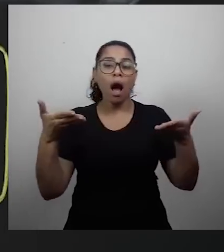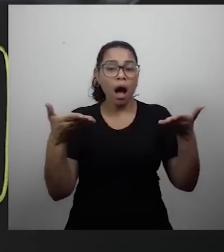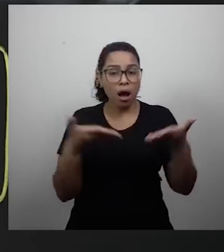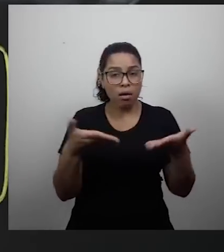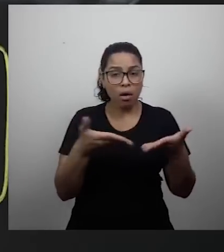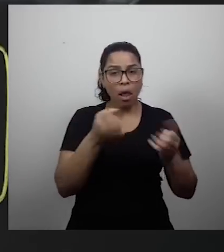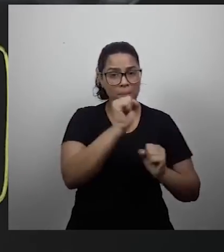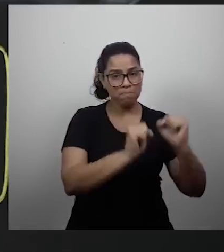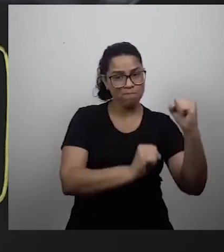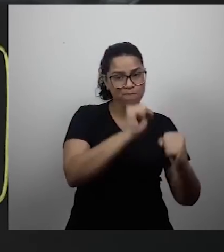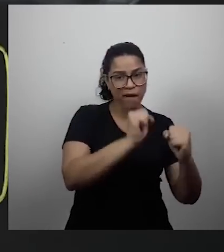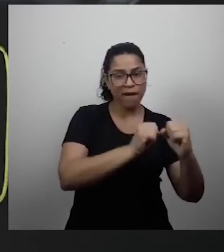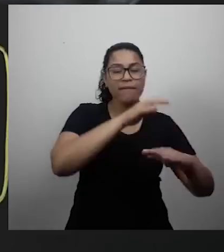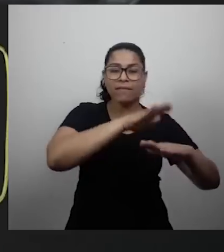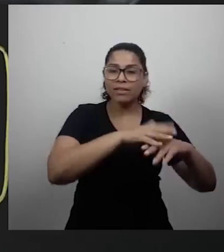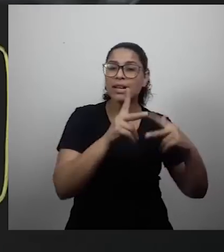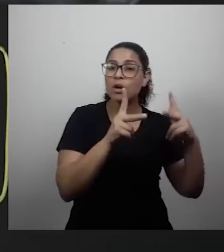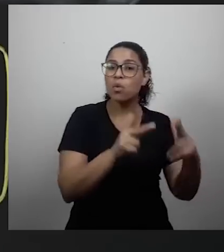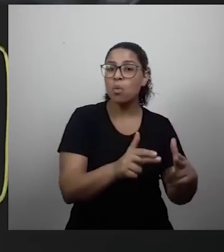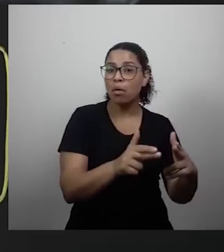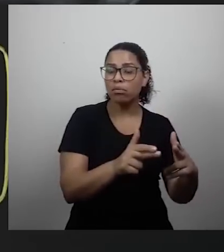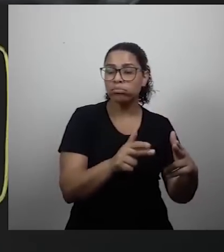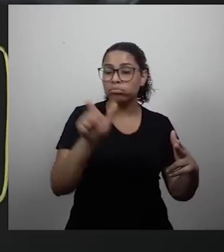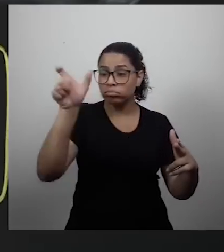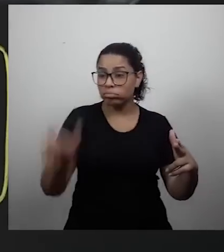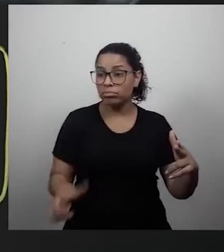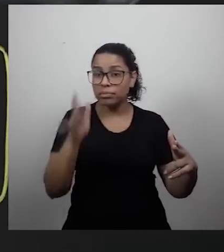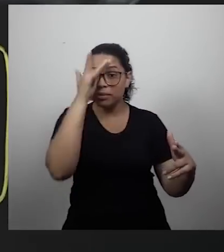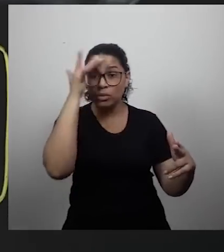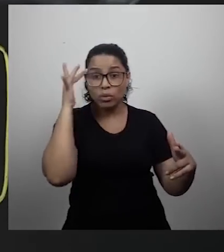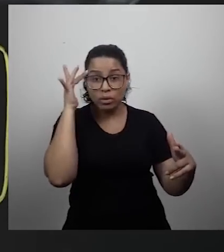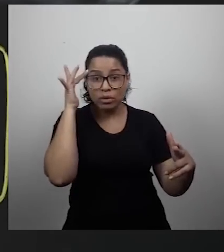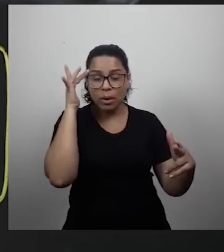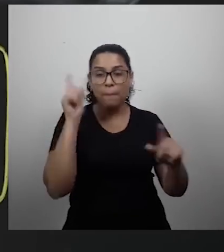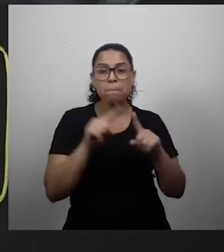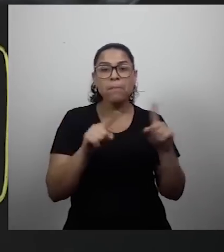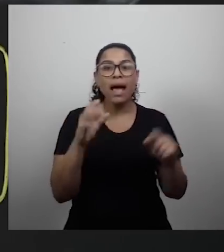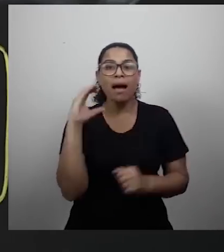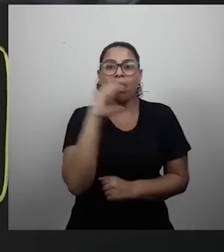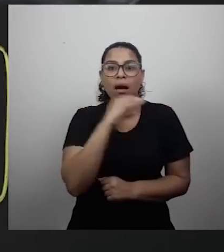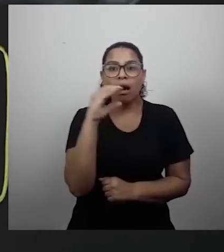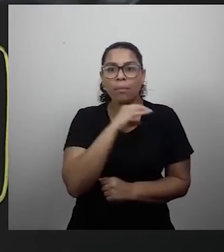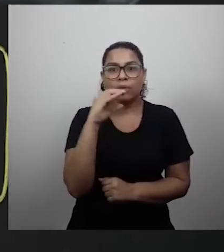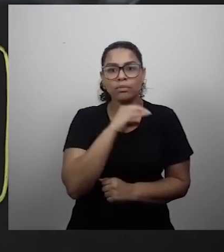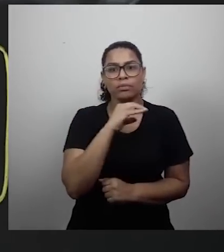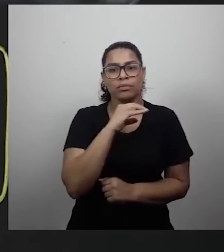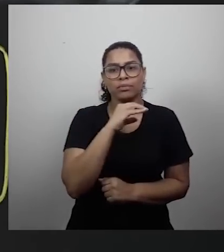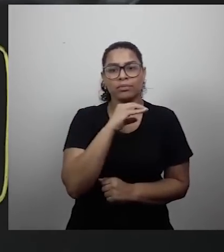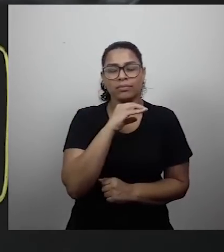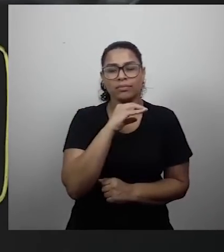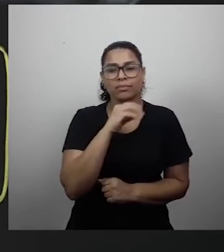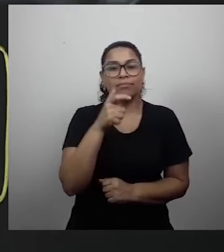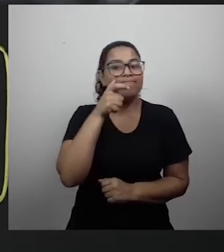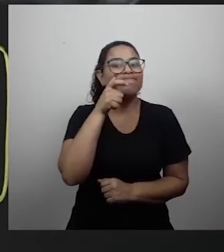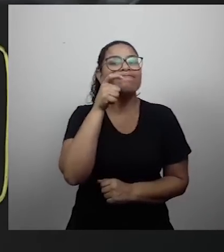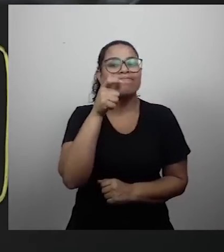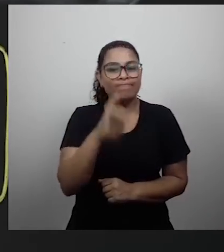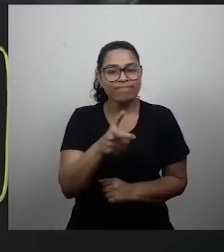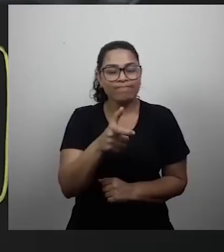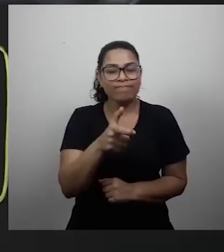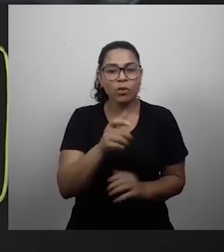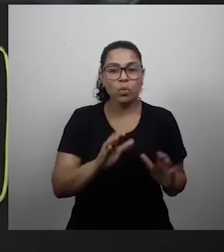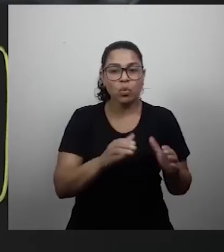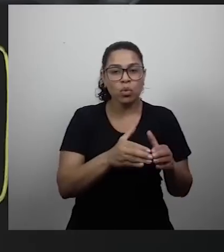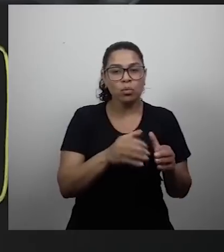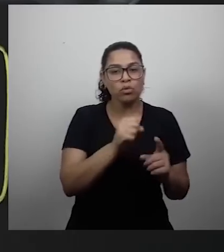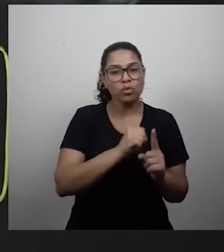máquina iria fazer a mesma coisa que um ser humano, só que muito mais rápido, né? De uma forma muito mais interessante para um